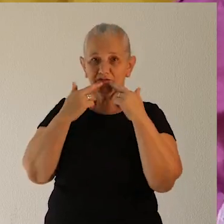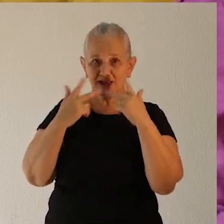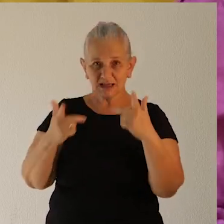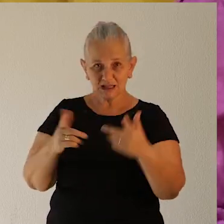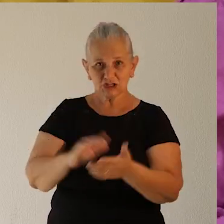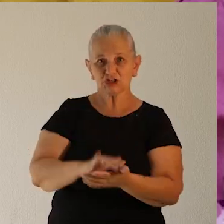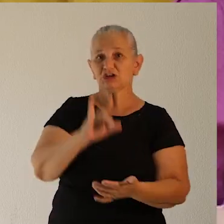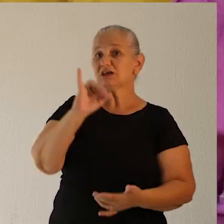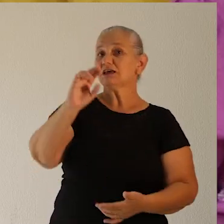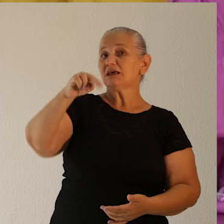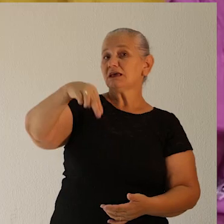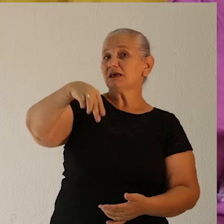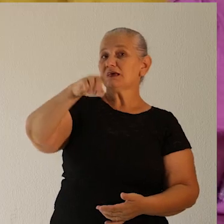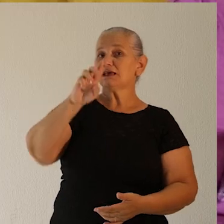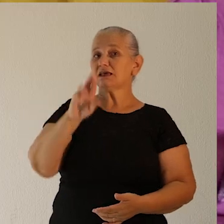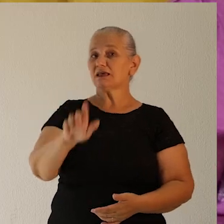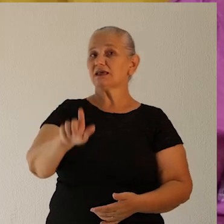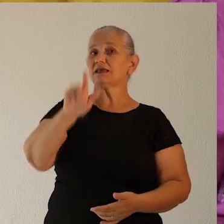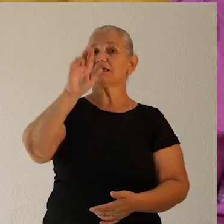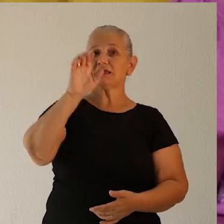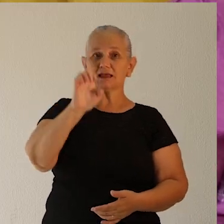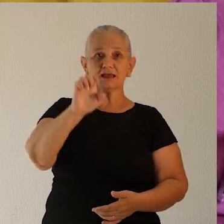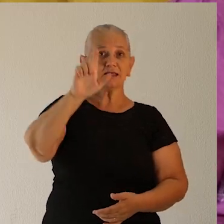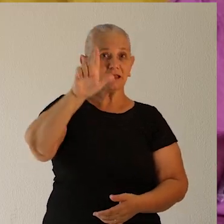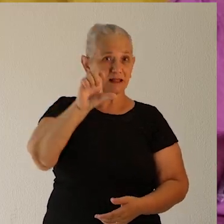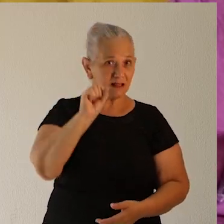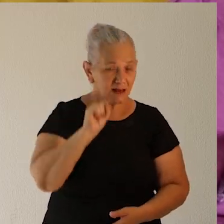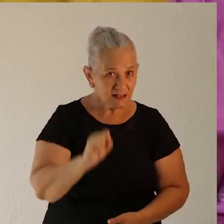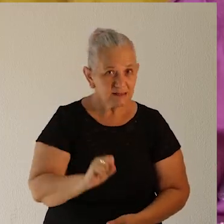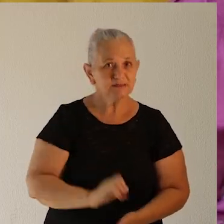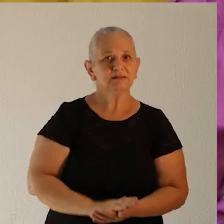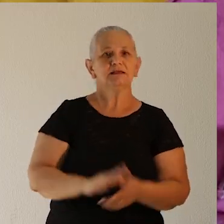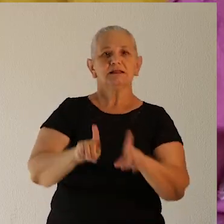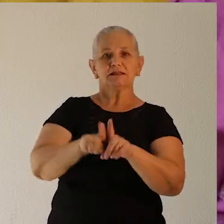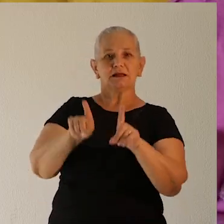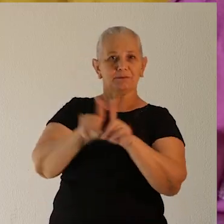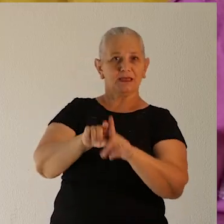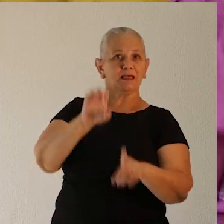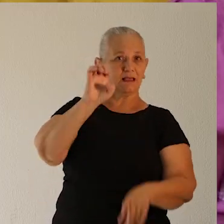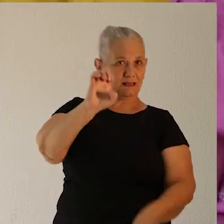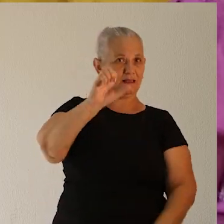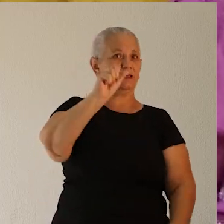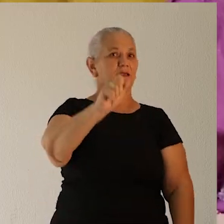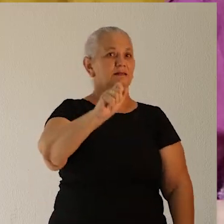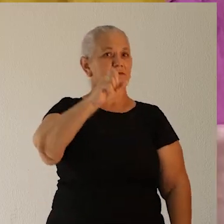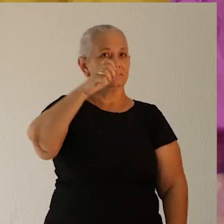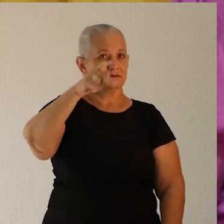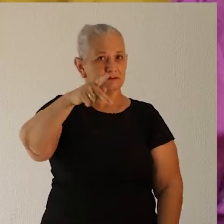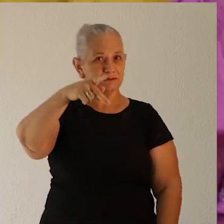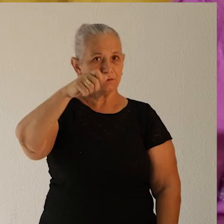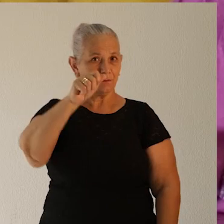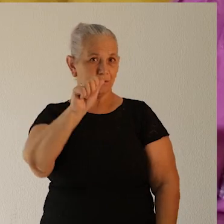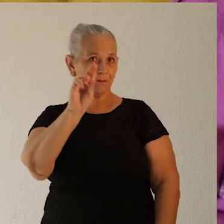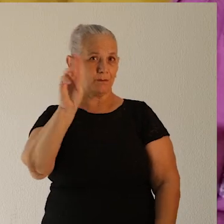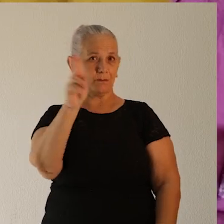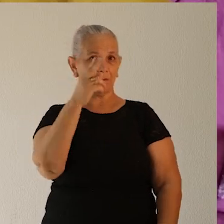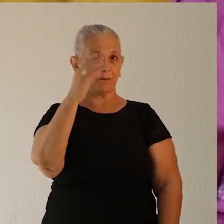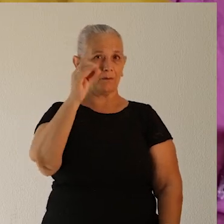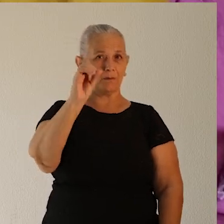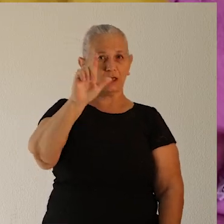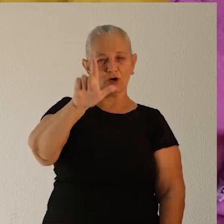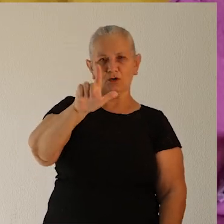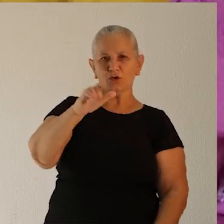inglês, fazer um espanhol. Isso é muito importante na vida de cada um. Não importa se você vai ser artista ou se você vai ser